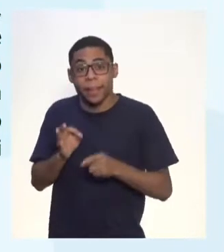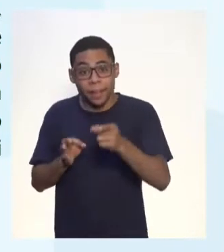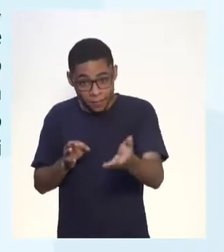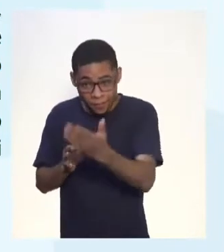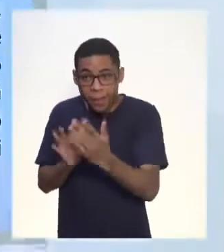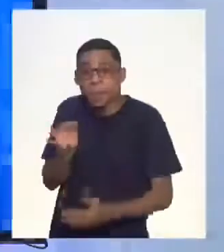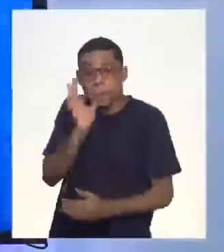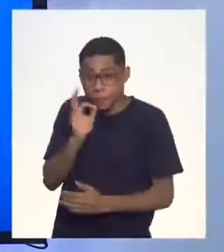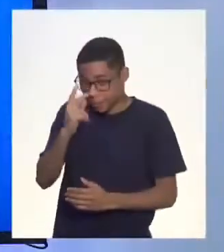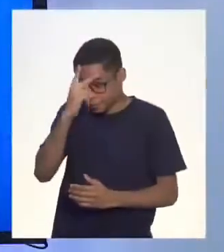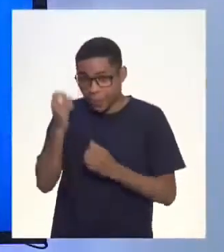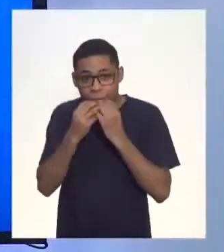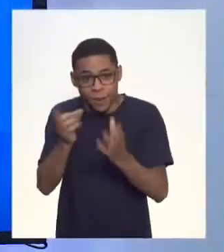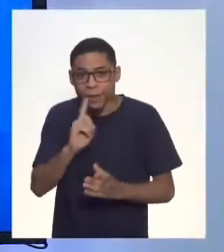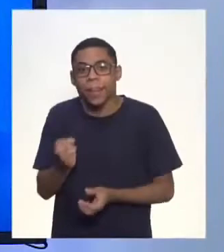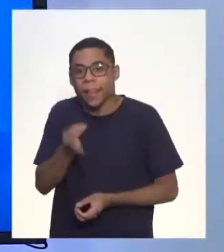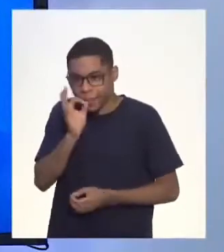ligado.